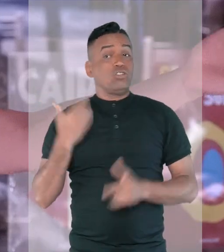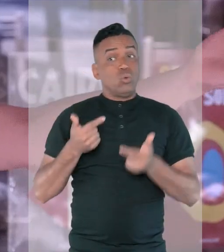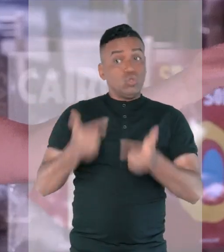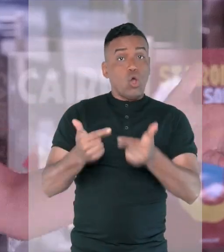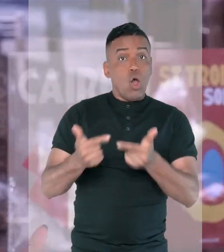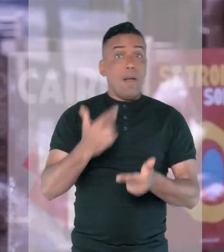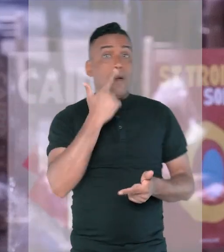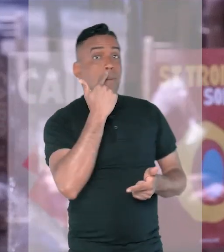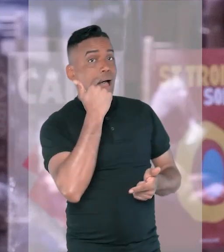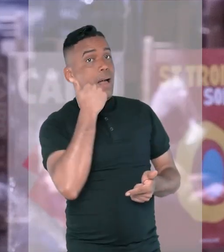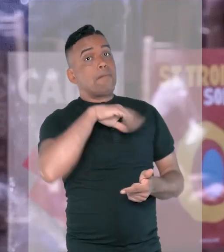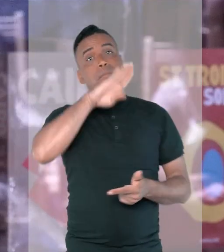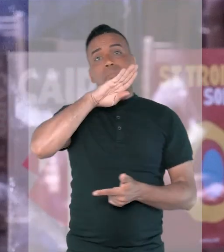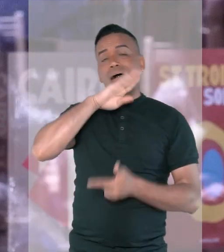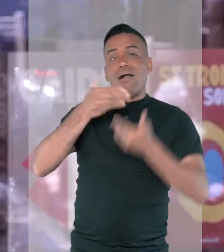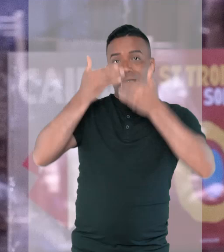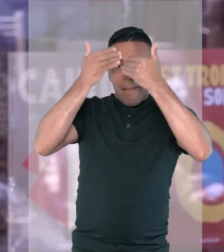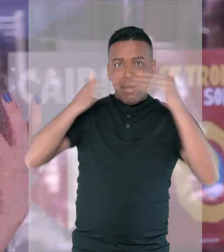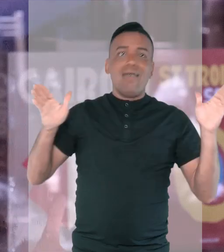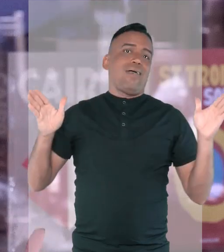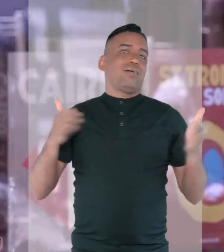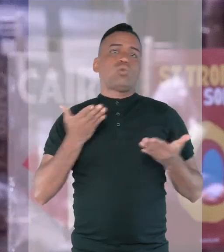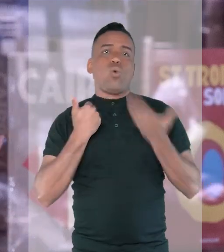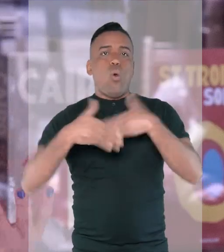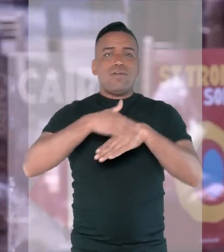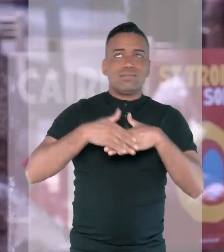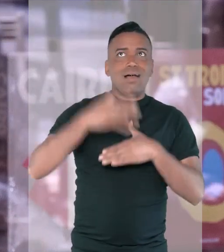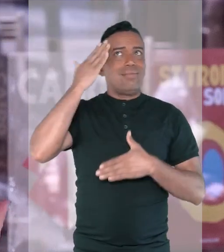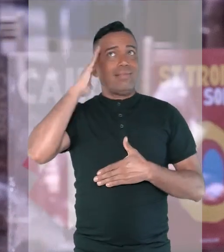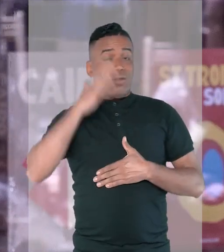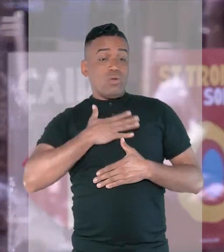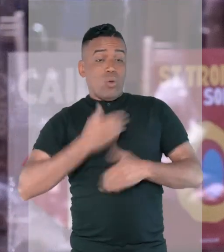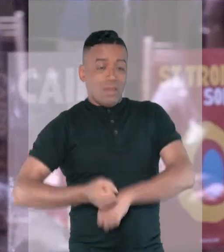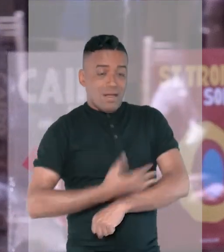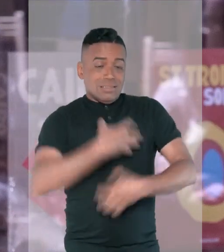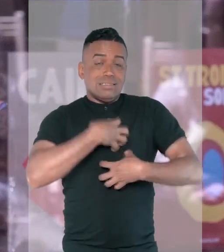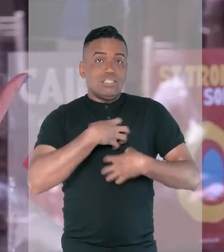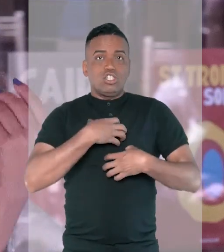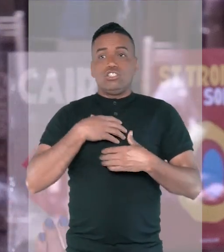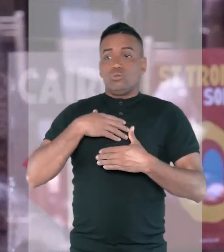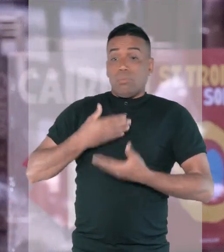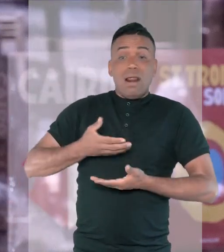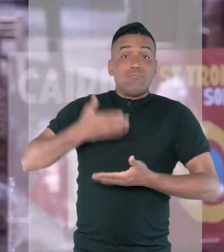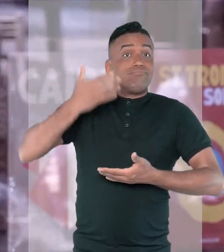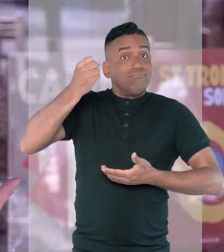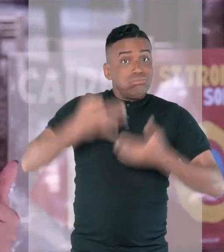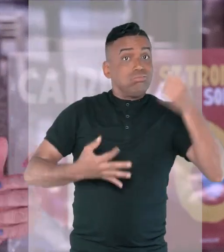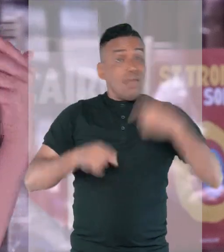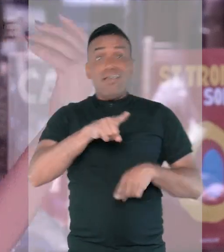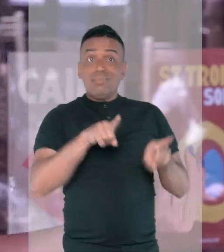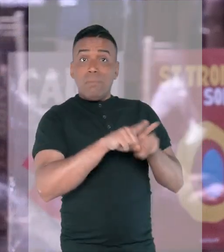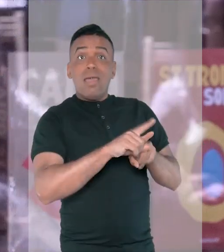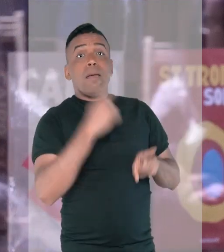muita sorte de ter pais que estavam muito abertos a conversar, a entender os meus sentimentos, a processar isso também, a